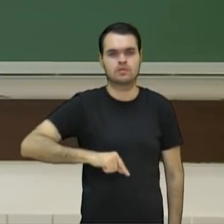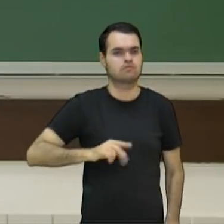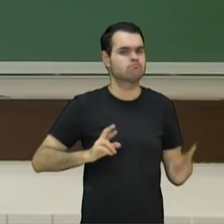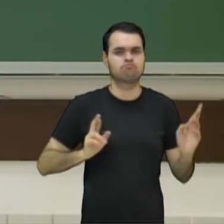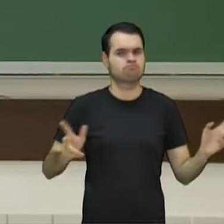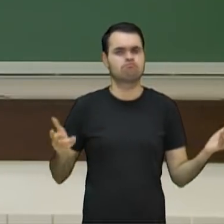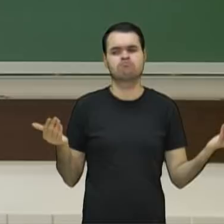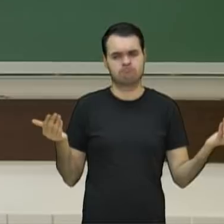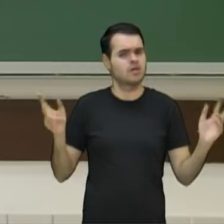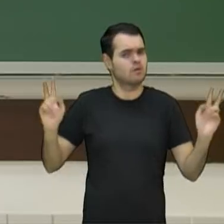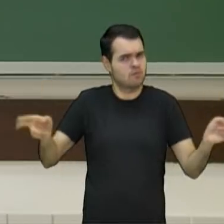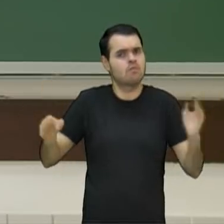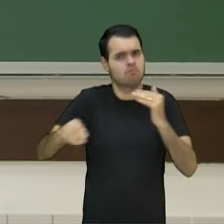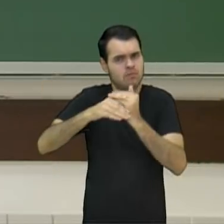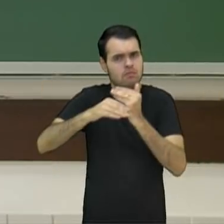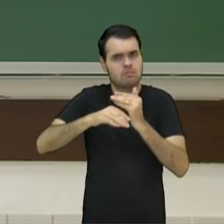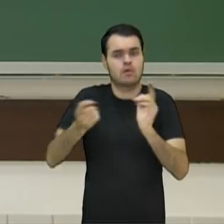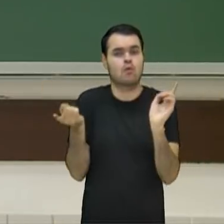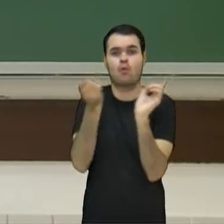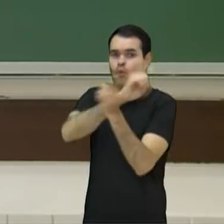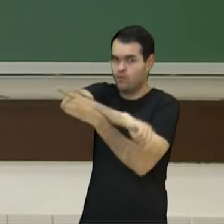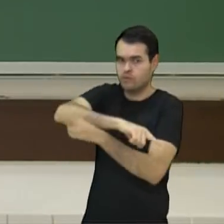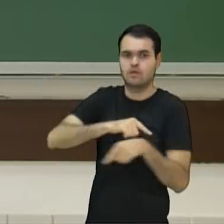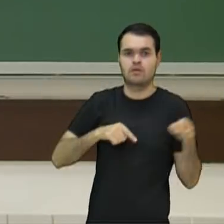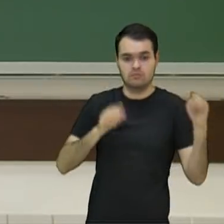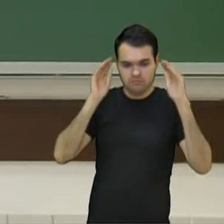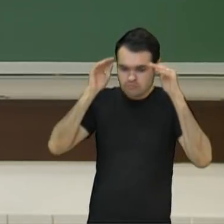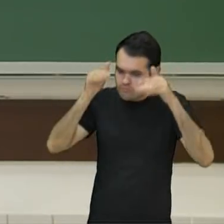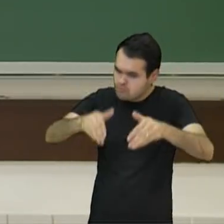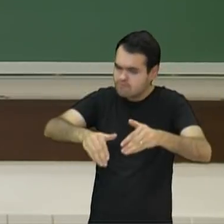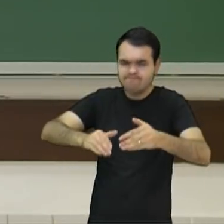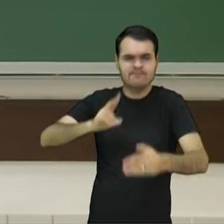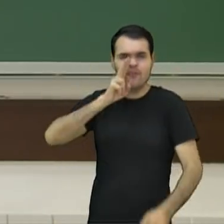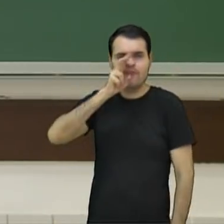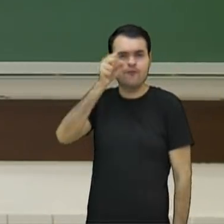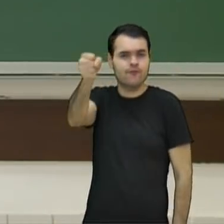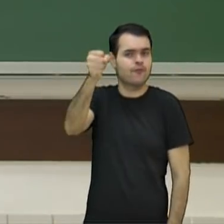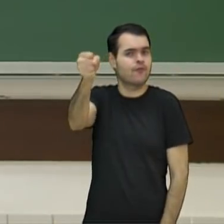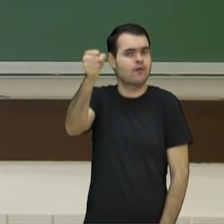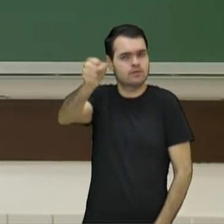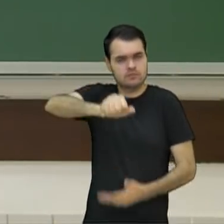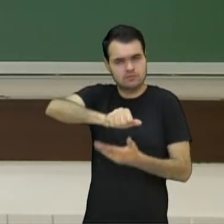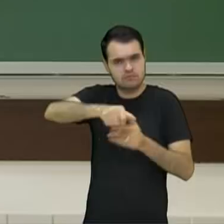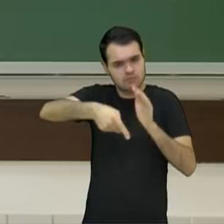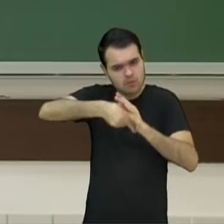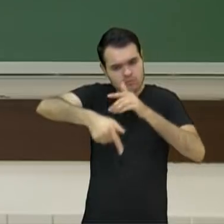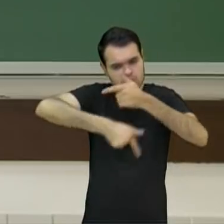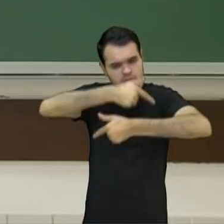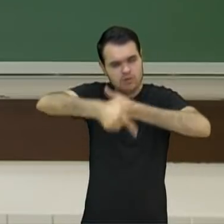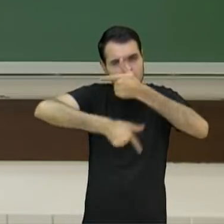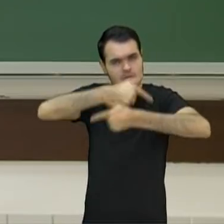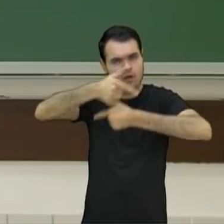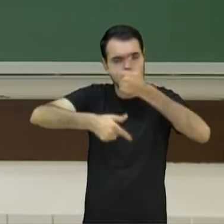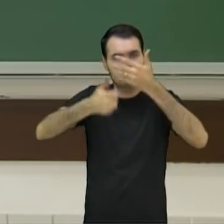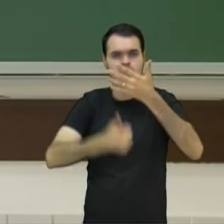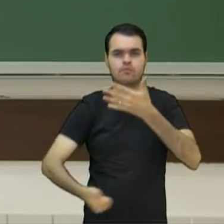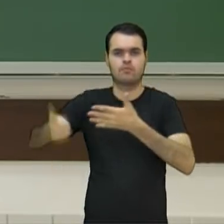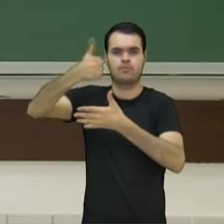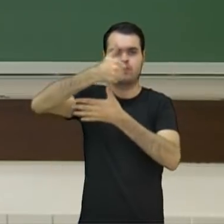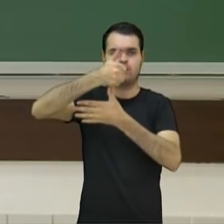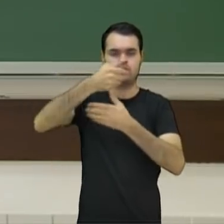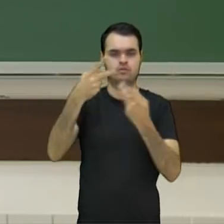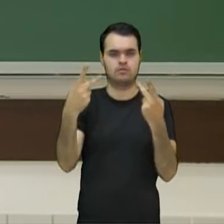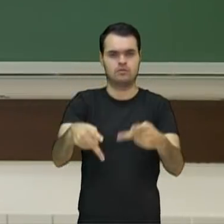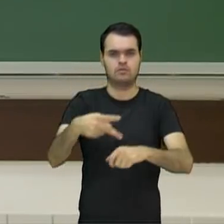é diferente. Muito pelo contrário, a agricultura vai ser uma das atividades que é considerada como prioridade para o